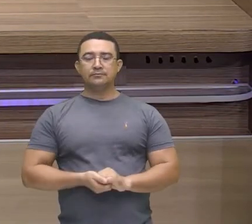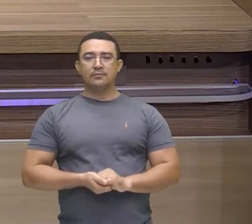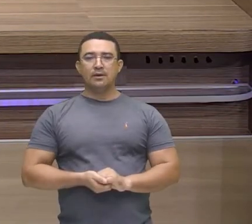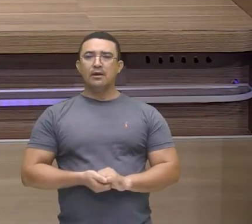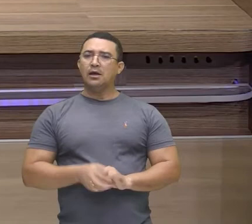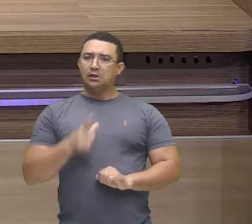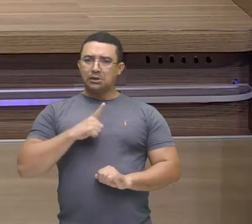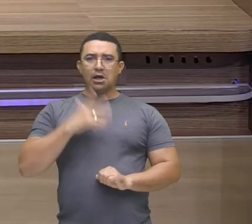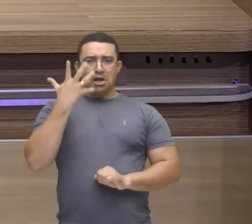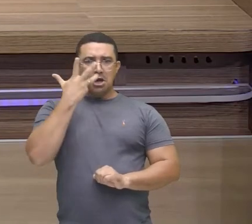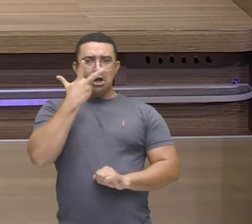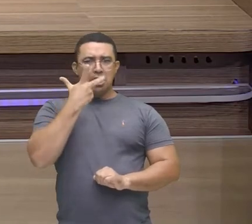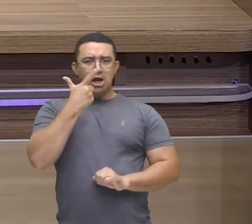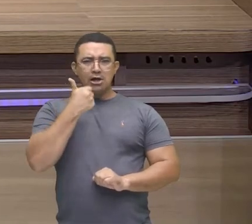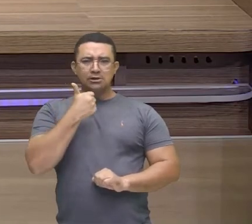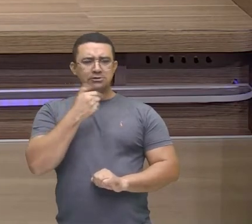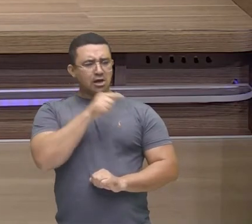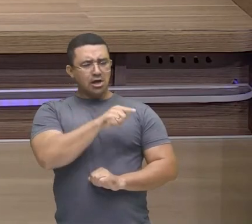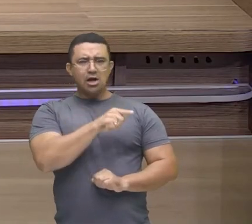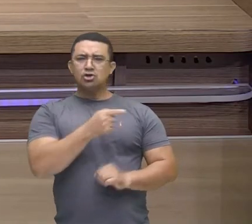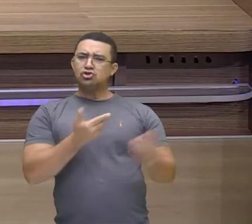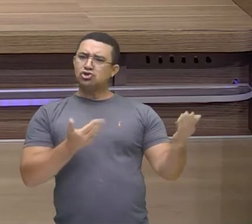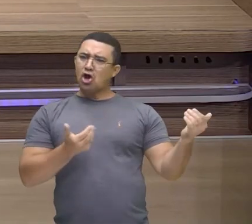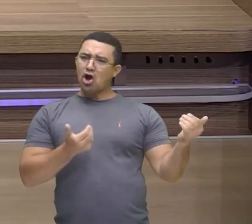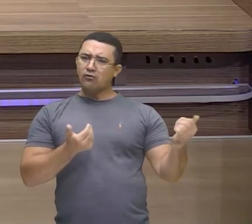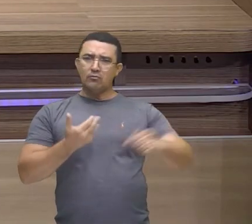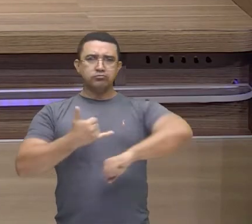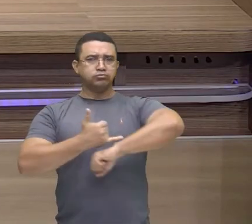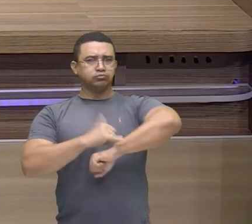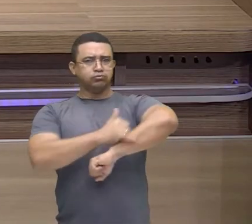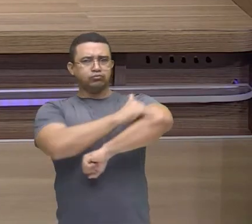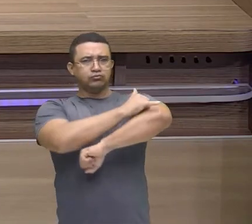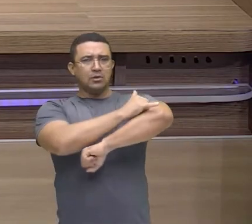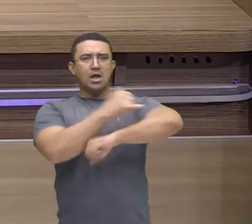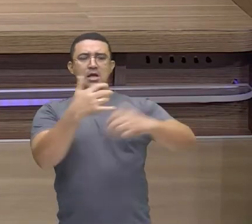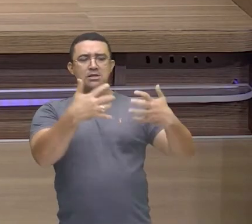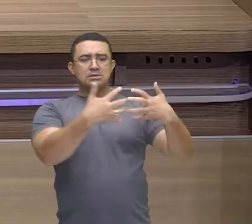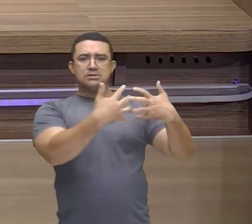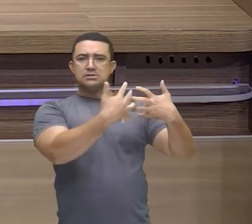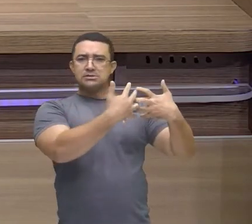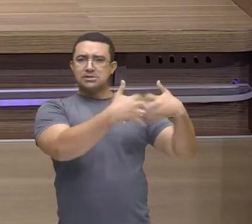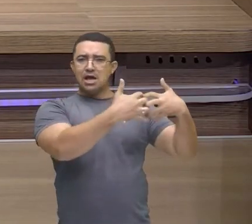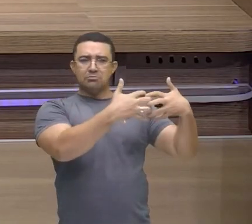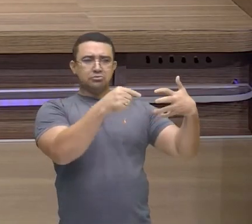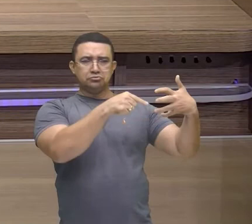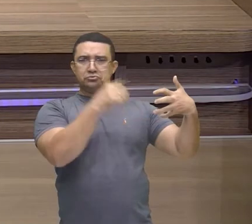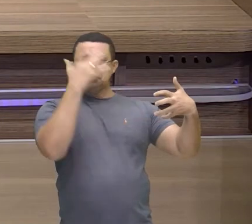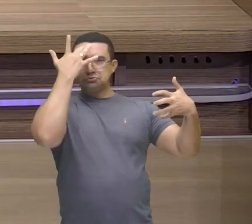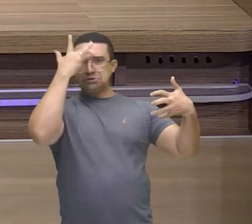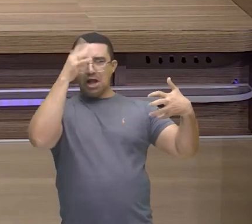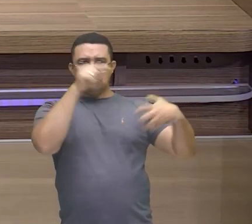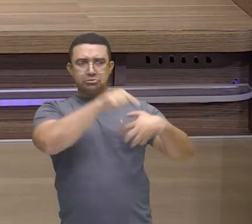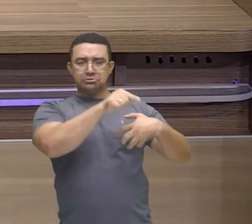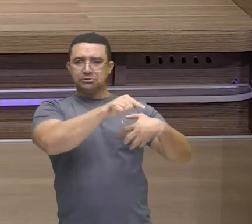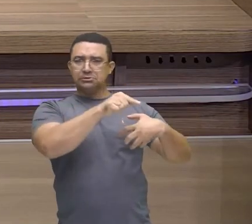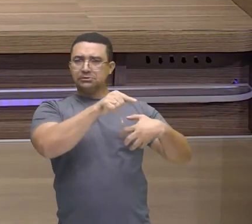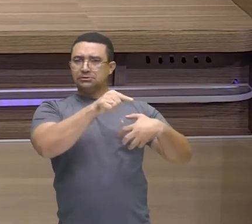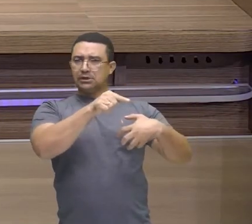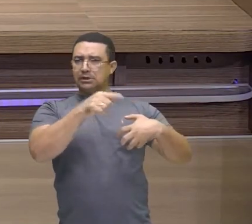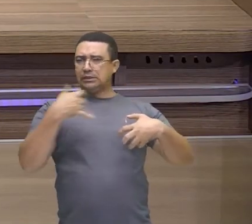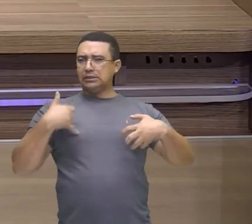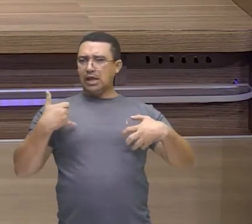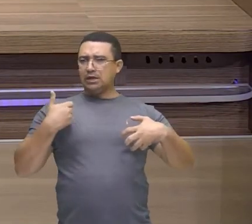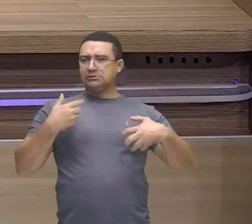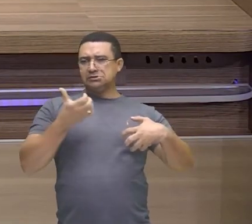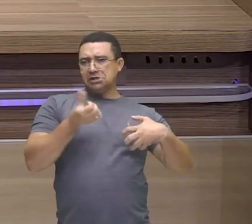que estão muito novas e estão obesas. E o cérebro não sabe se ela tem 7, 9 ou 12. O cérebro só